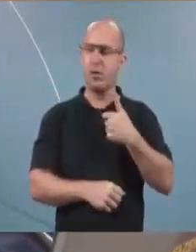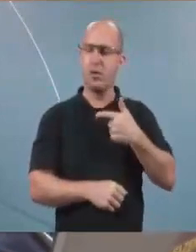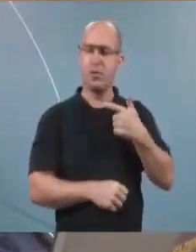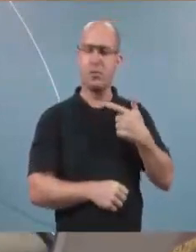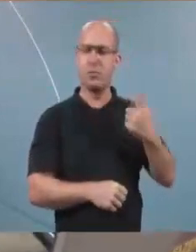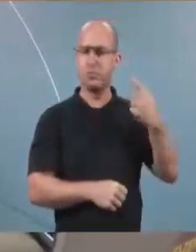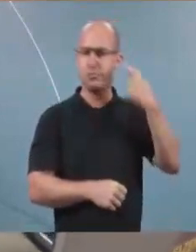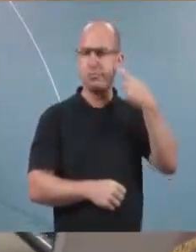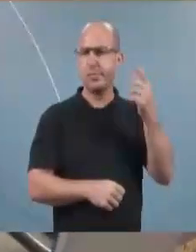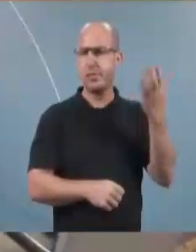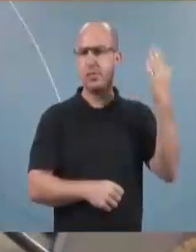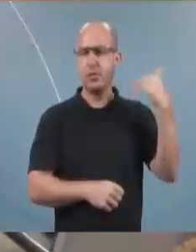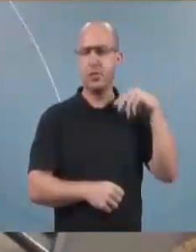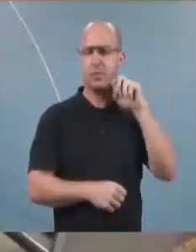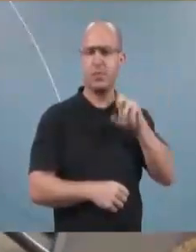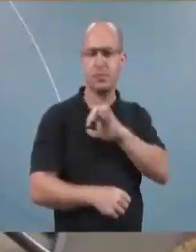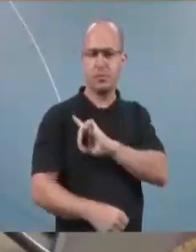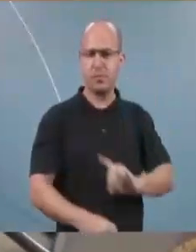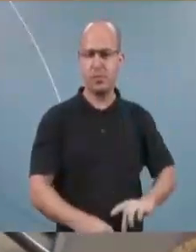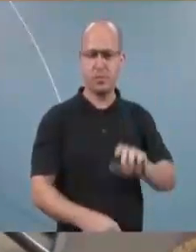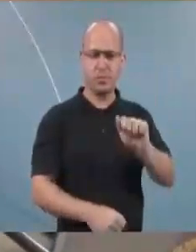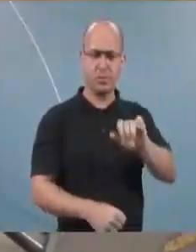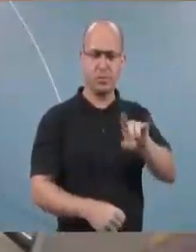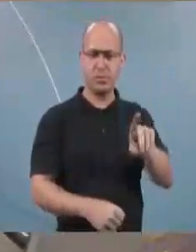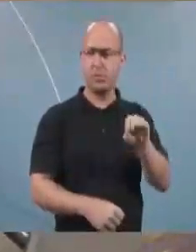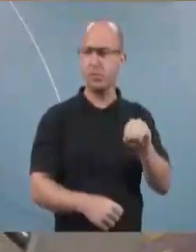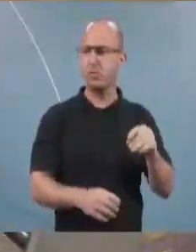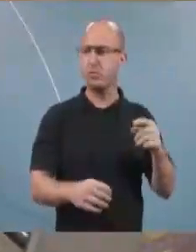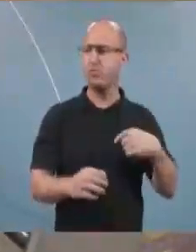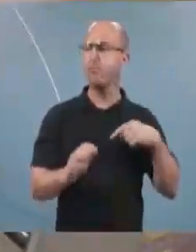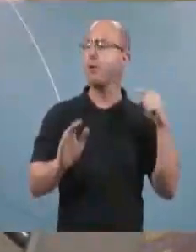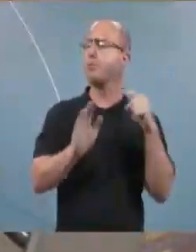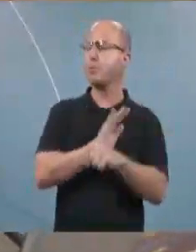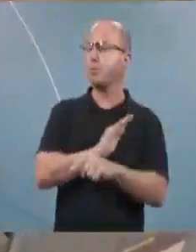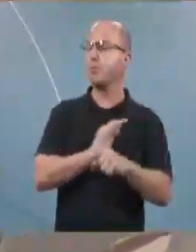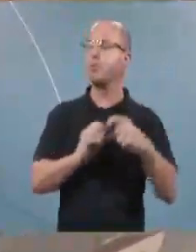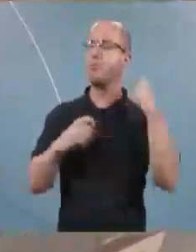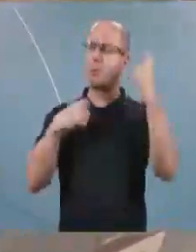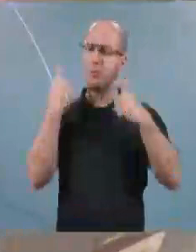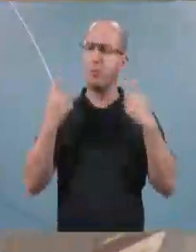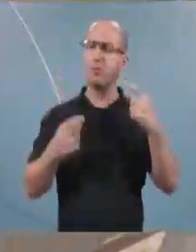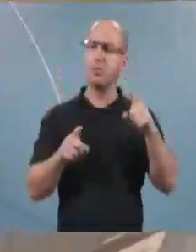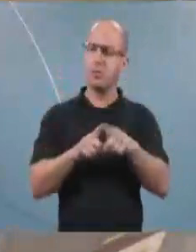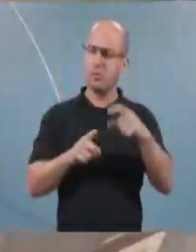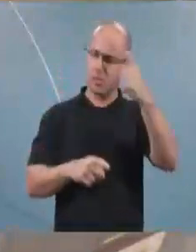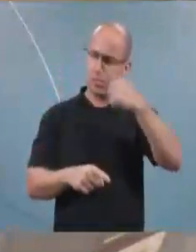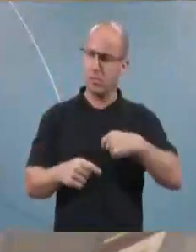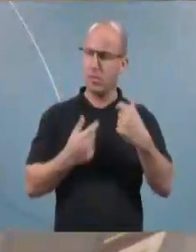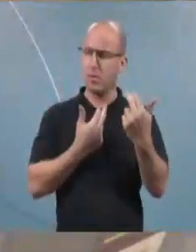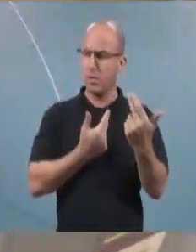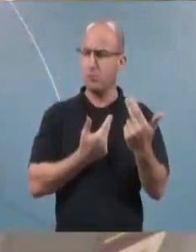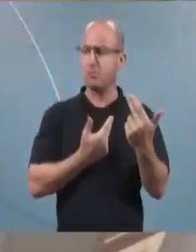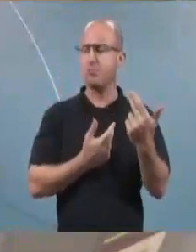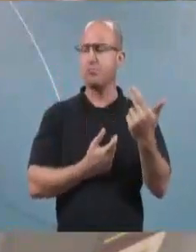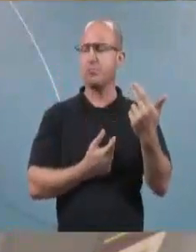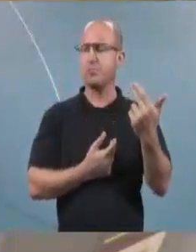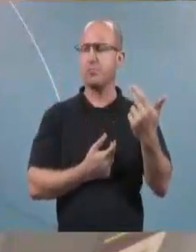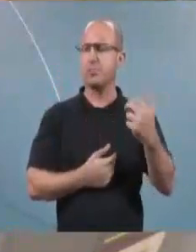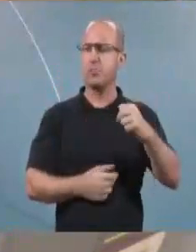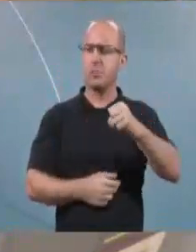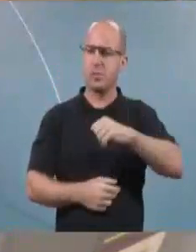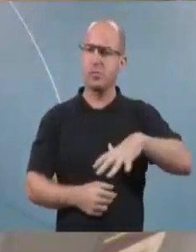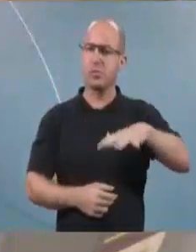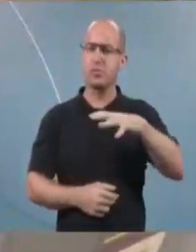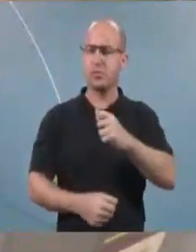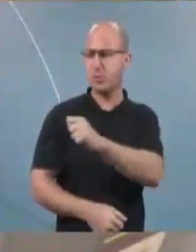adjuto com muita razão eh questionar preocupado como nós também estamos eh com a situação dos